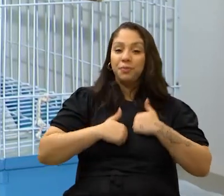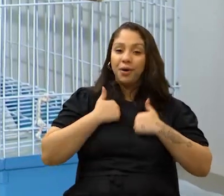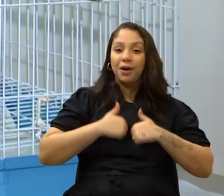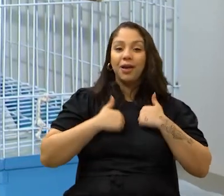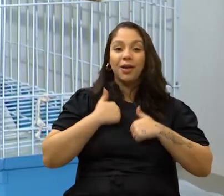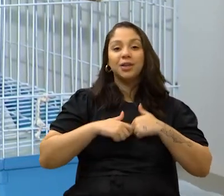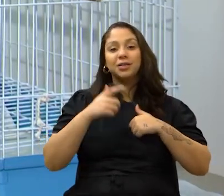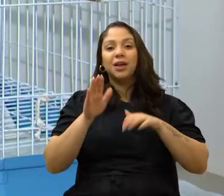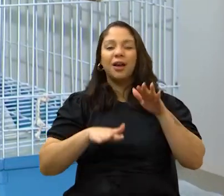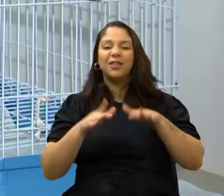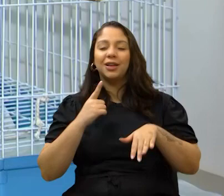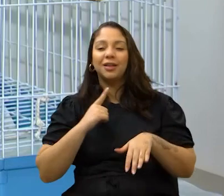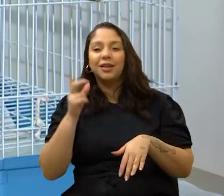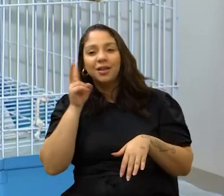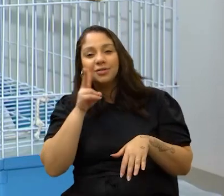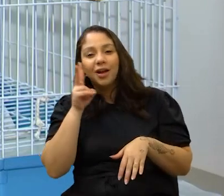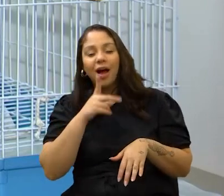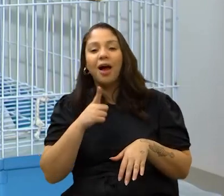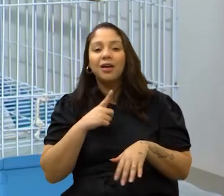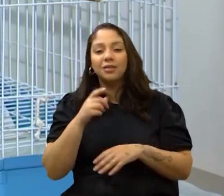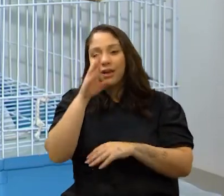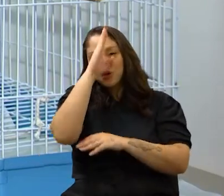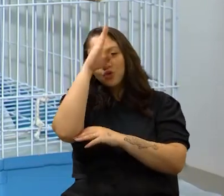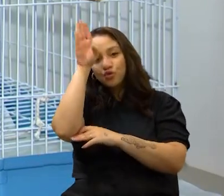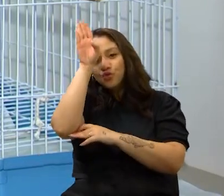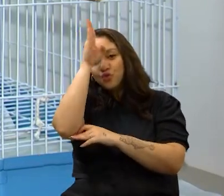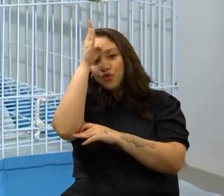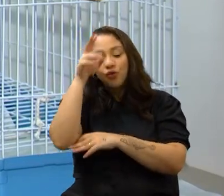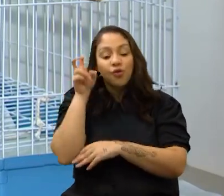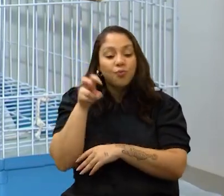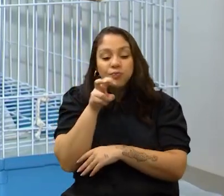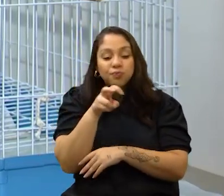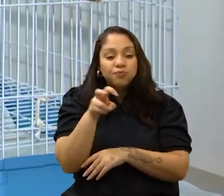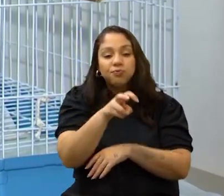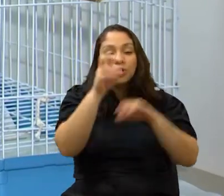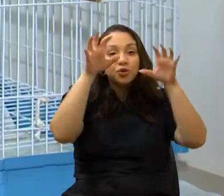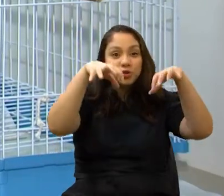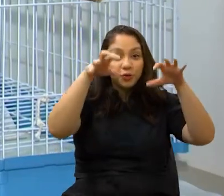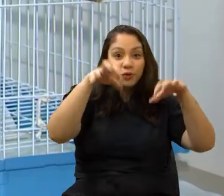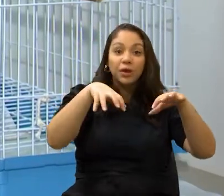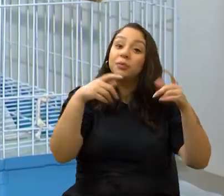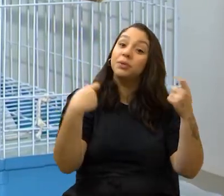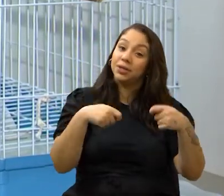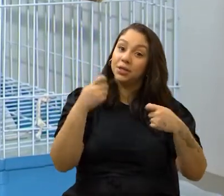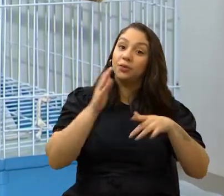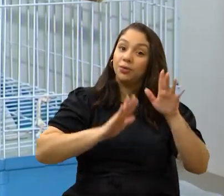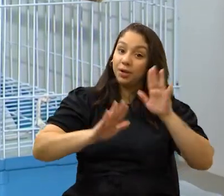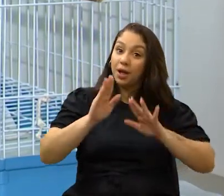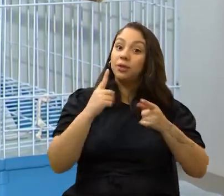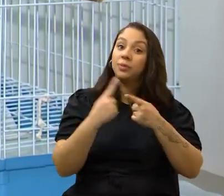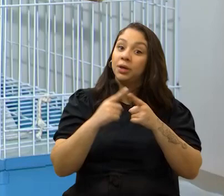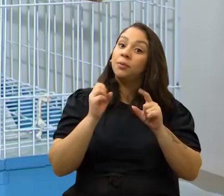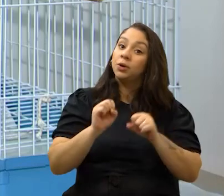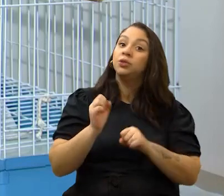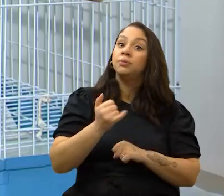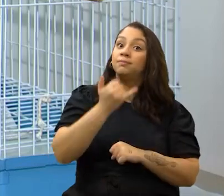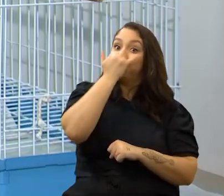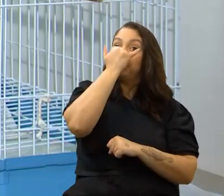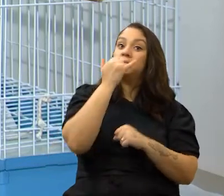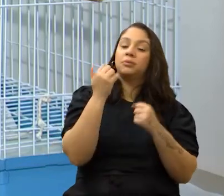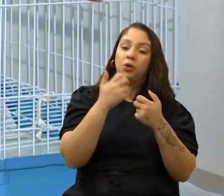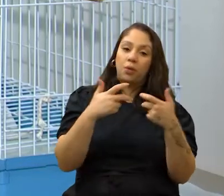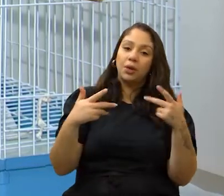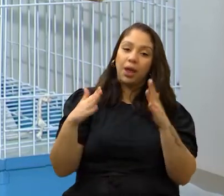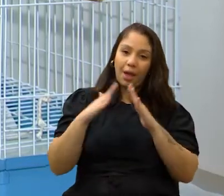podem dar banho, porque a gente ouve às vezes algumas histórias, né? Ah, entrou no chuveiro. Então tem que tomar algum cuidado, igual eu falei em relação a